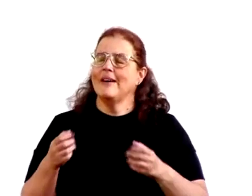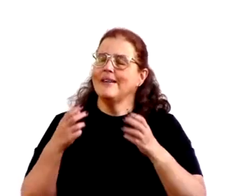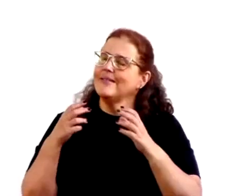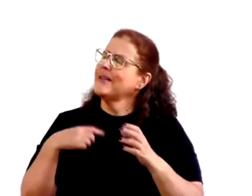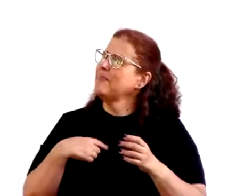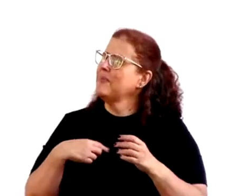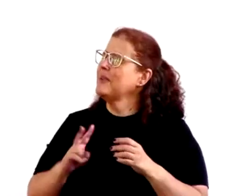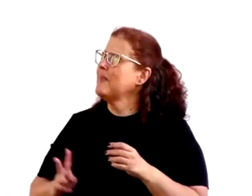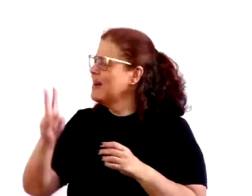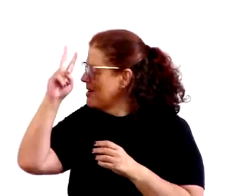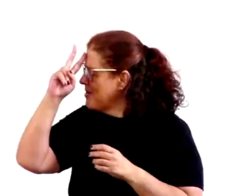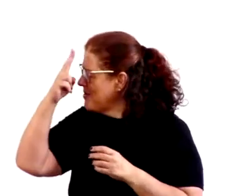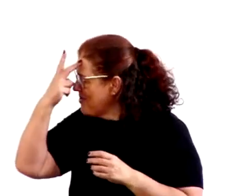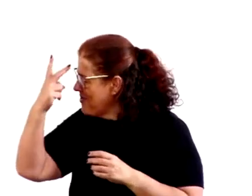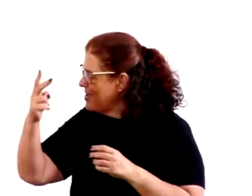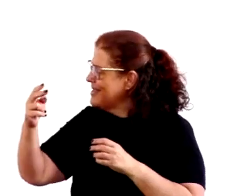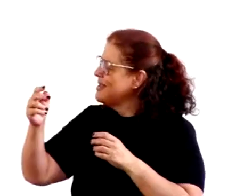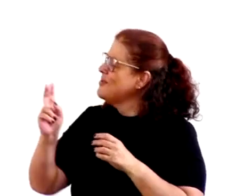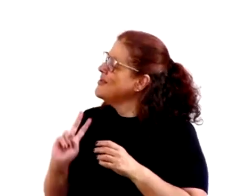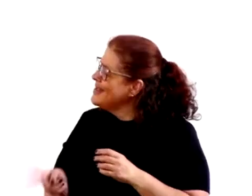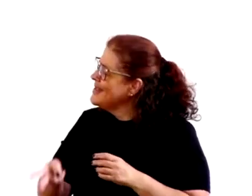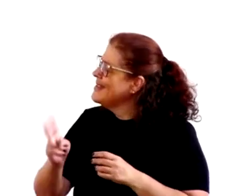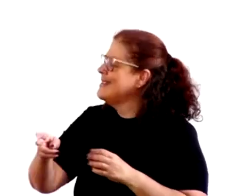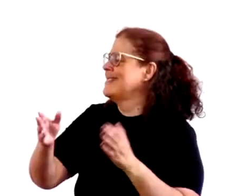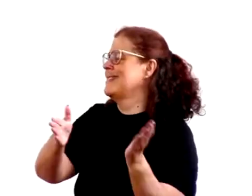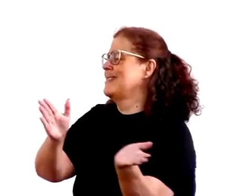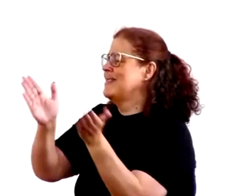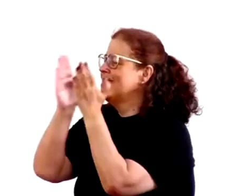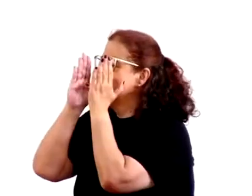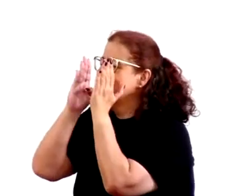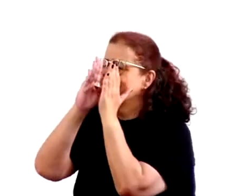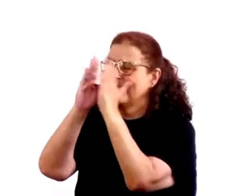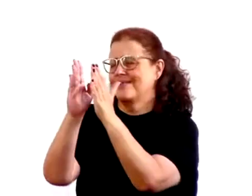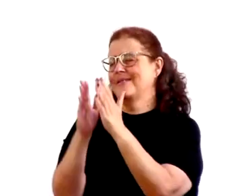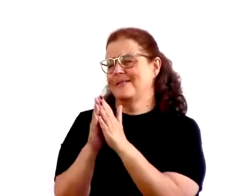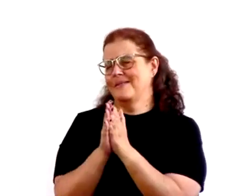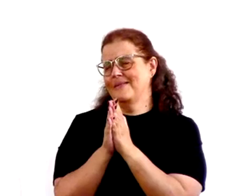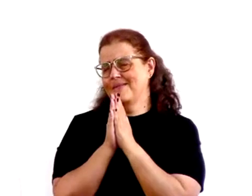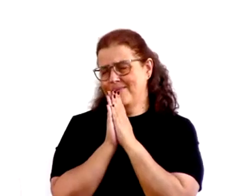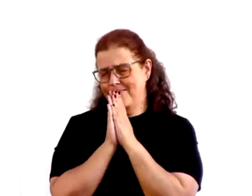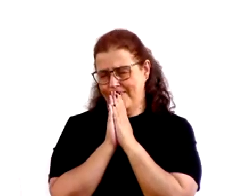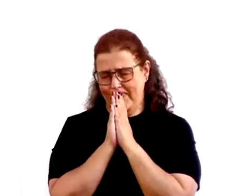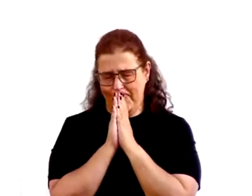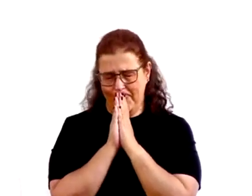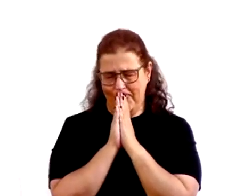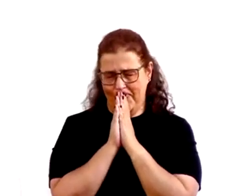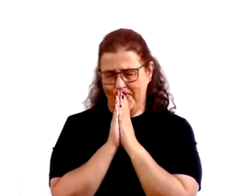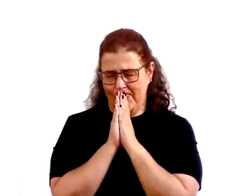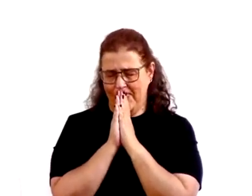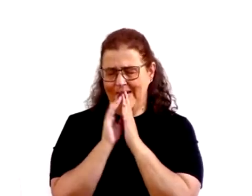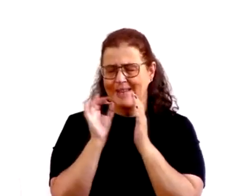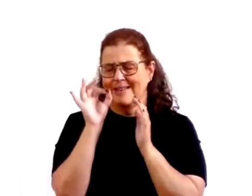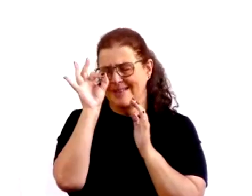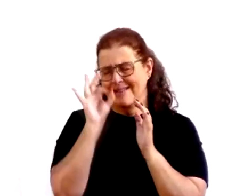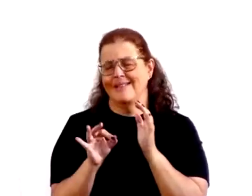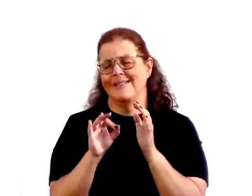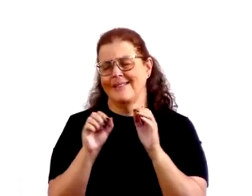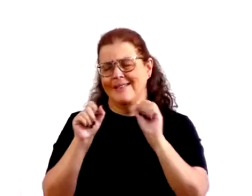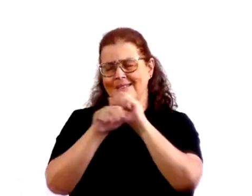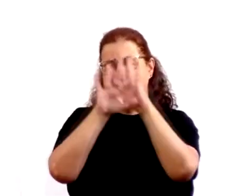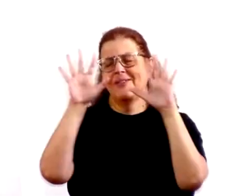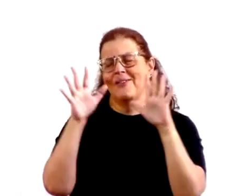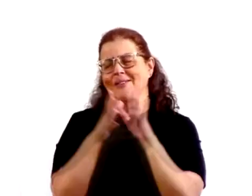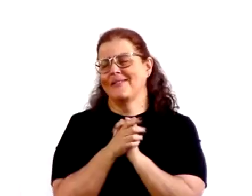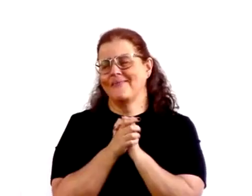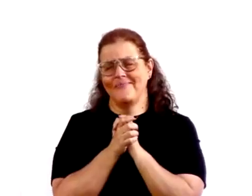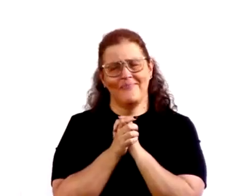um abandono dos pecados, uma certeza da glória. Permita a Tua igreja